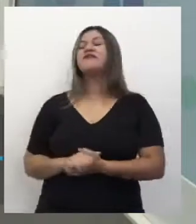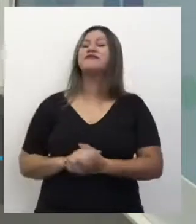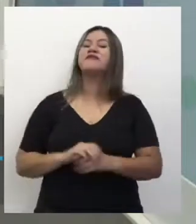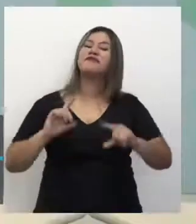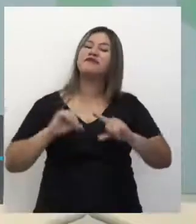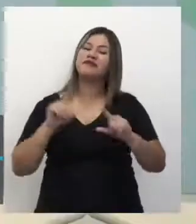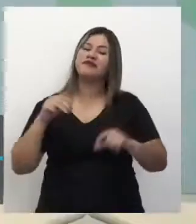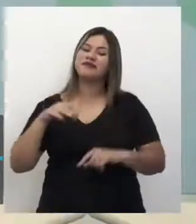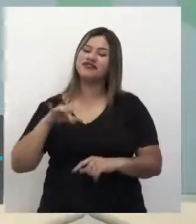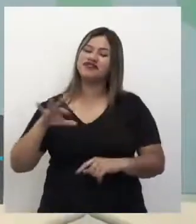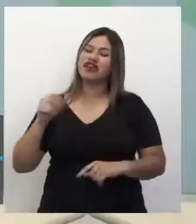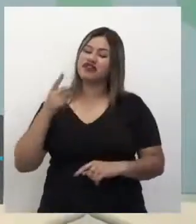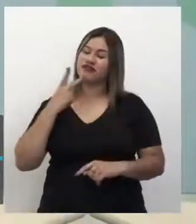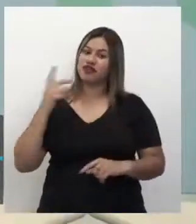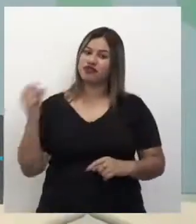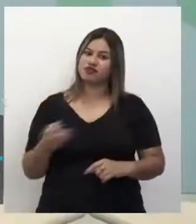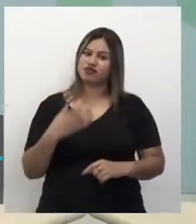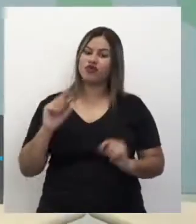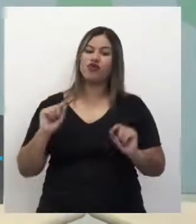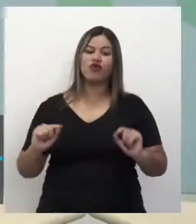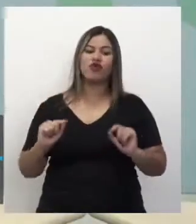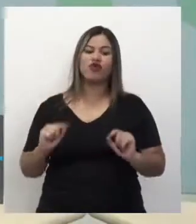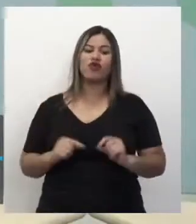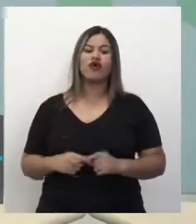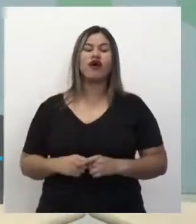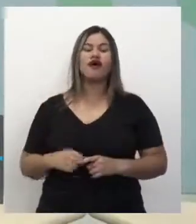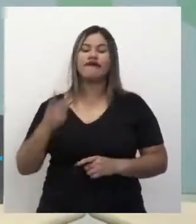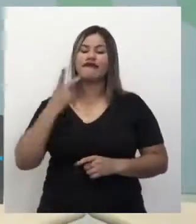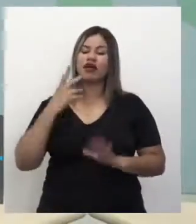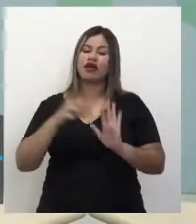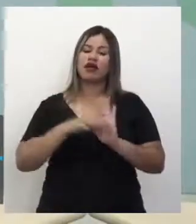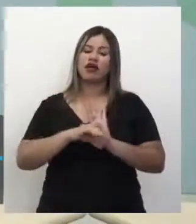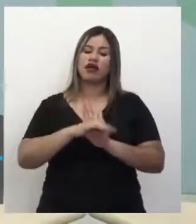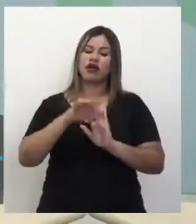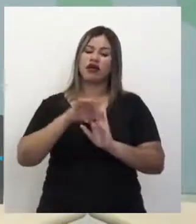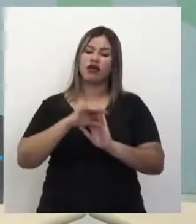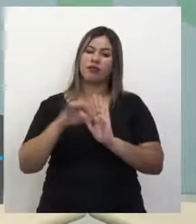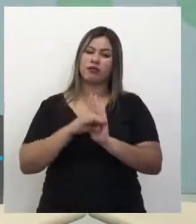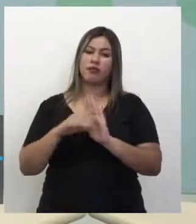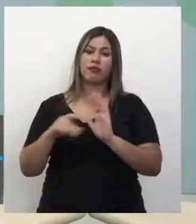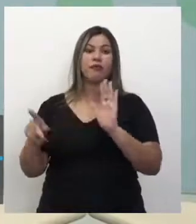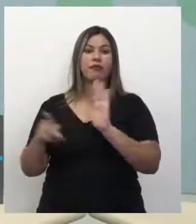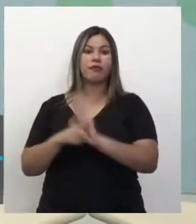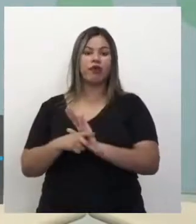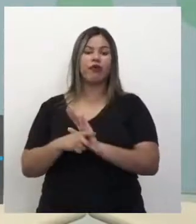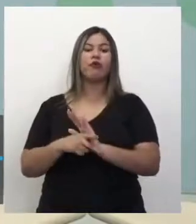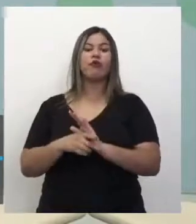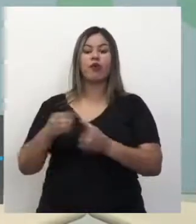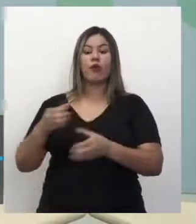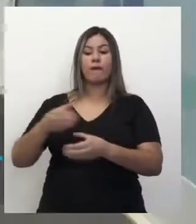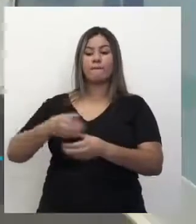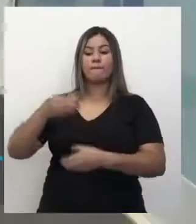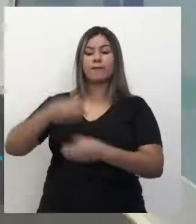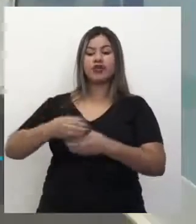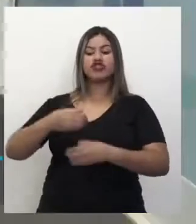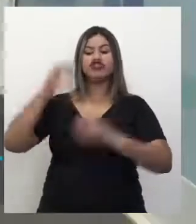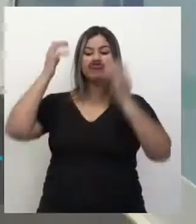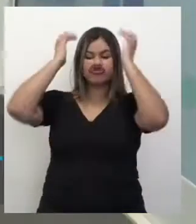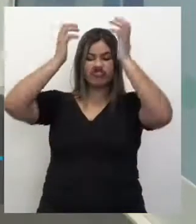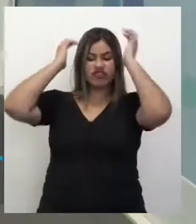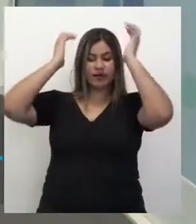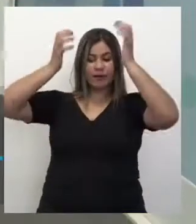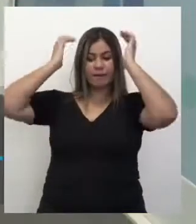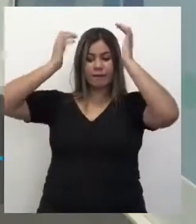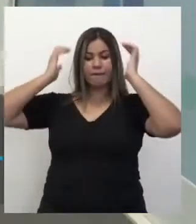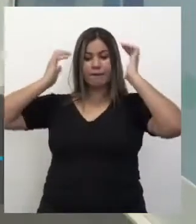uma coisa inusitada aqui. Ela falou assim que ela faz mosaico com embalagens de shampoo. Que boa ideia. Que bacana